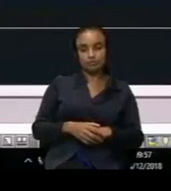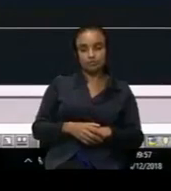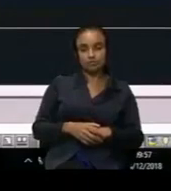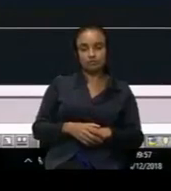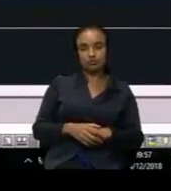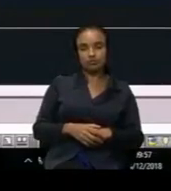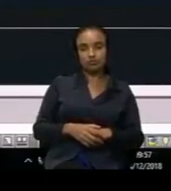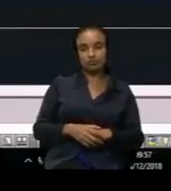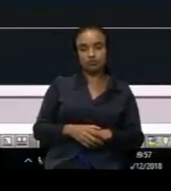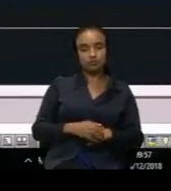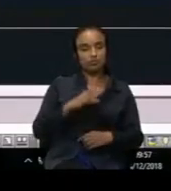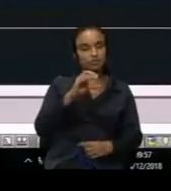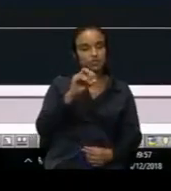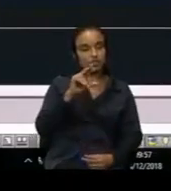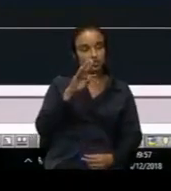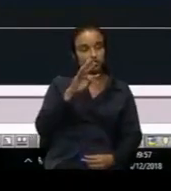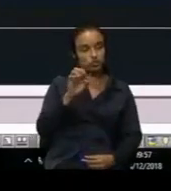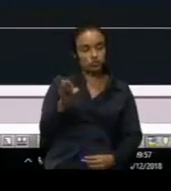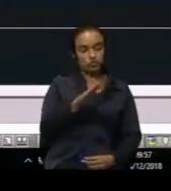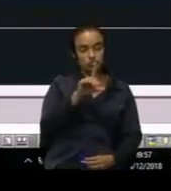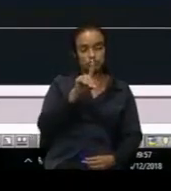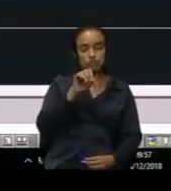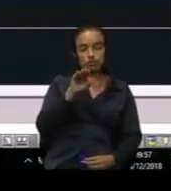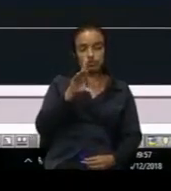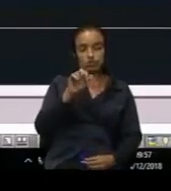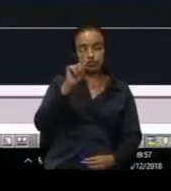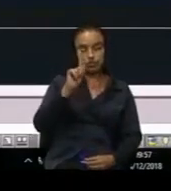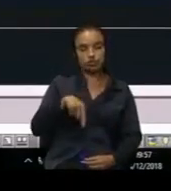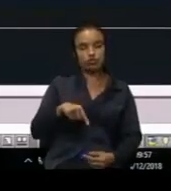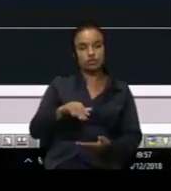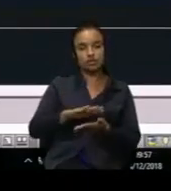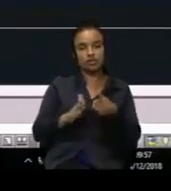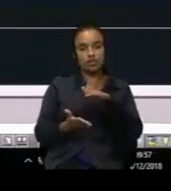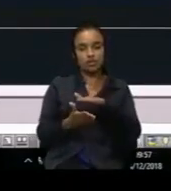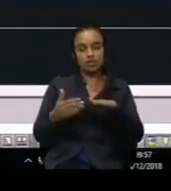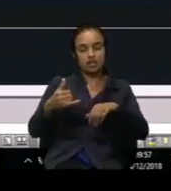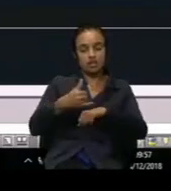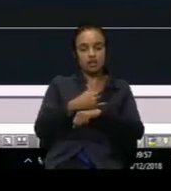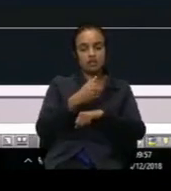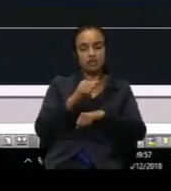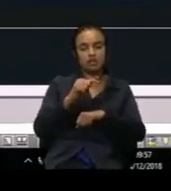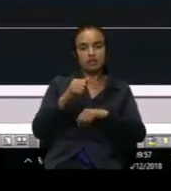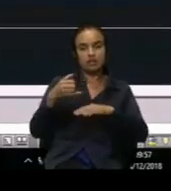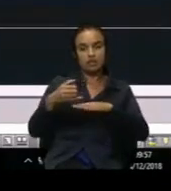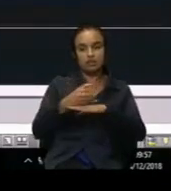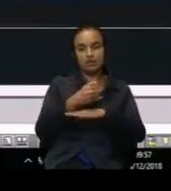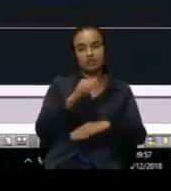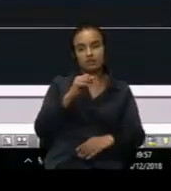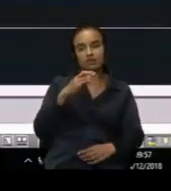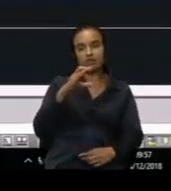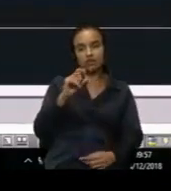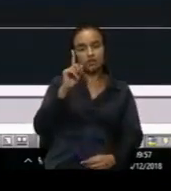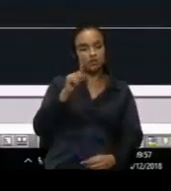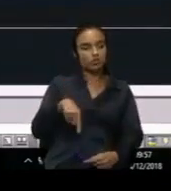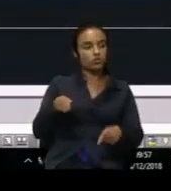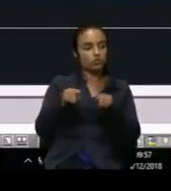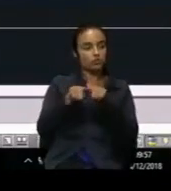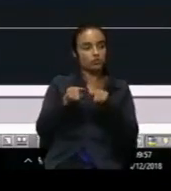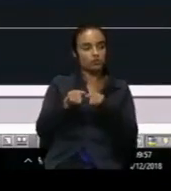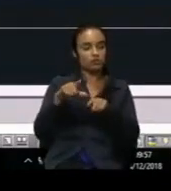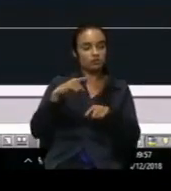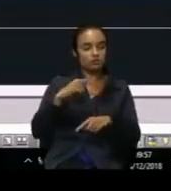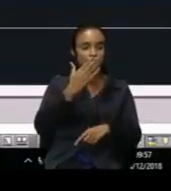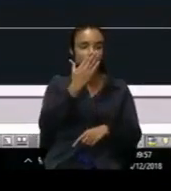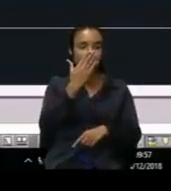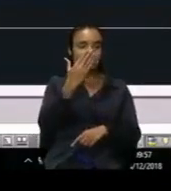então, corte, dobra e depósito de aço, o professor colocou aqui. A gente fez também um escritório logo na